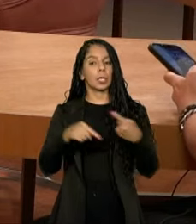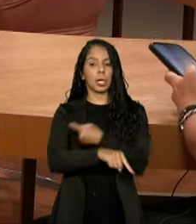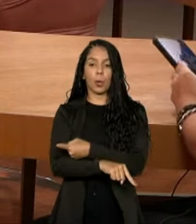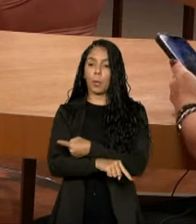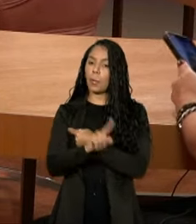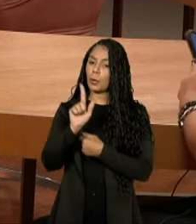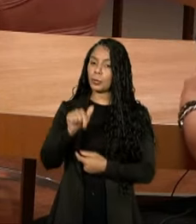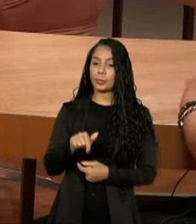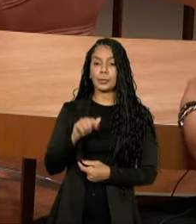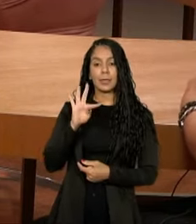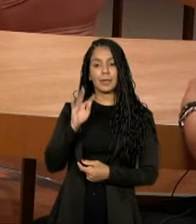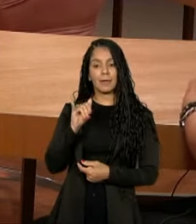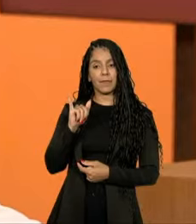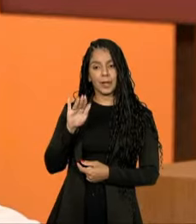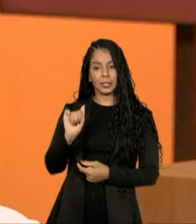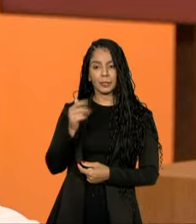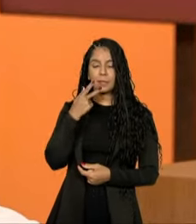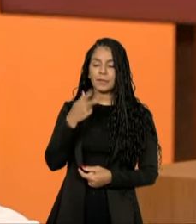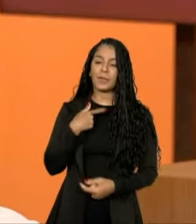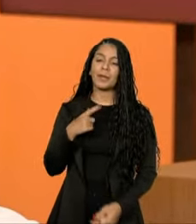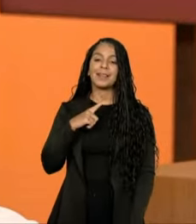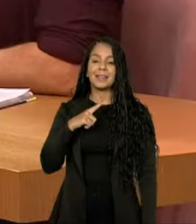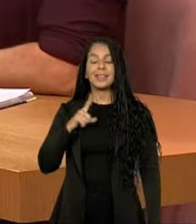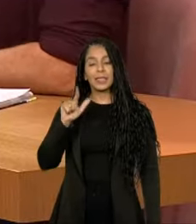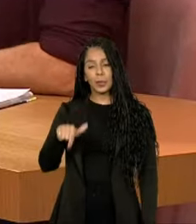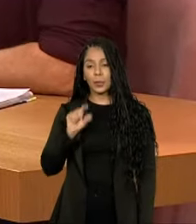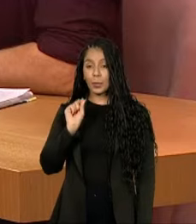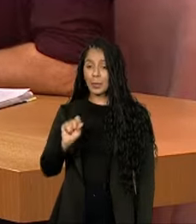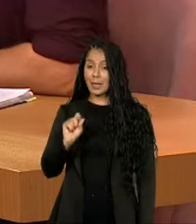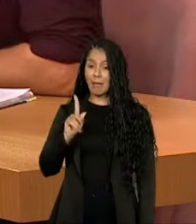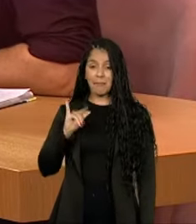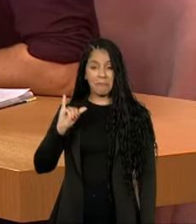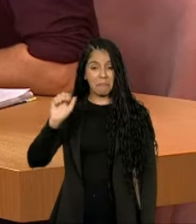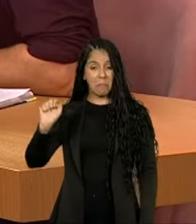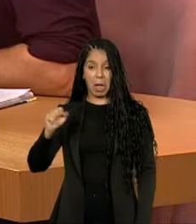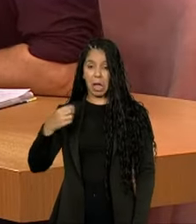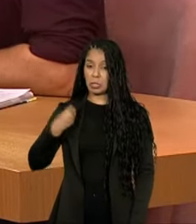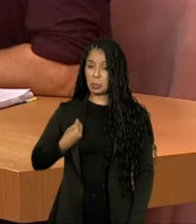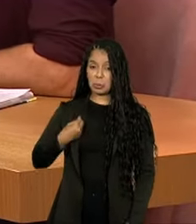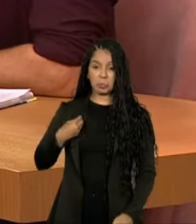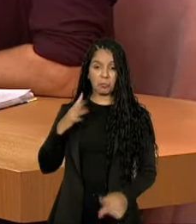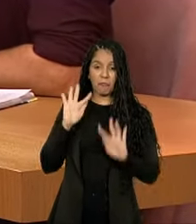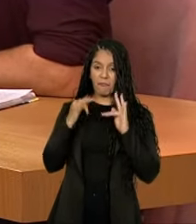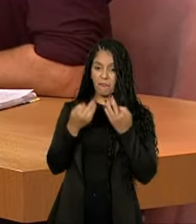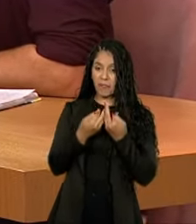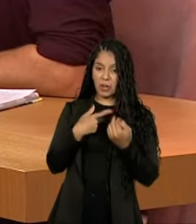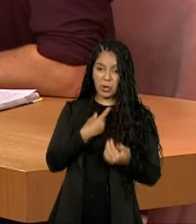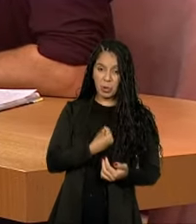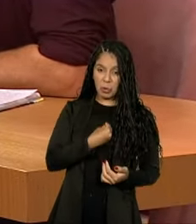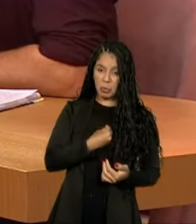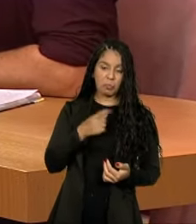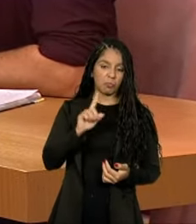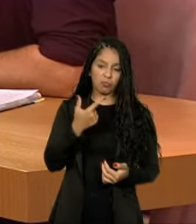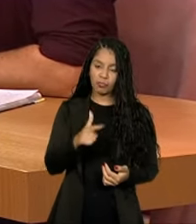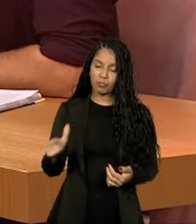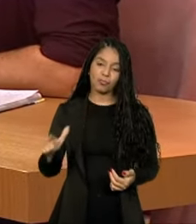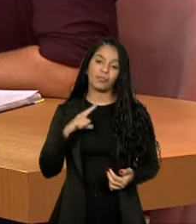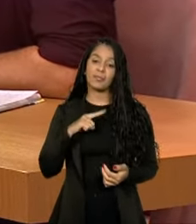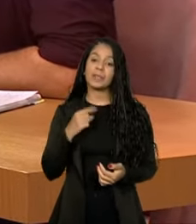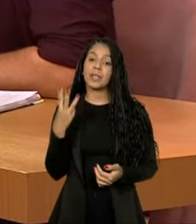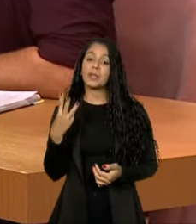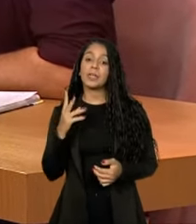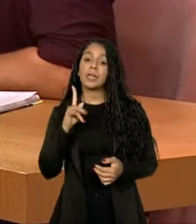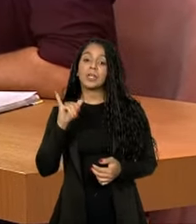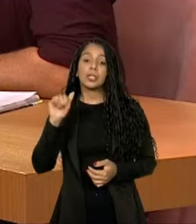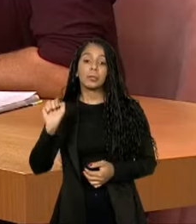são presentes, rola uma alienação parental. E nos três casos, os filhos decidiram abandonar os estudos em épocas